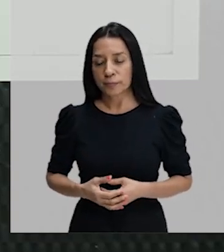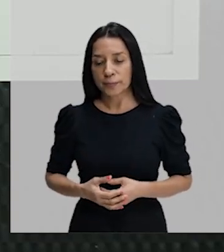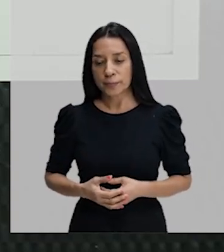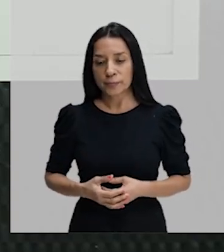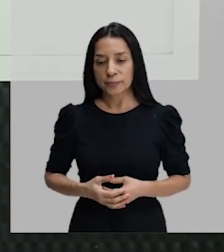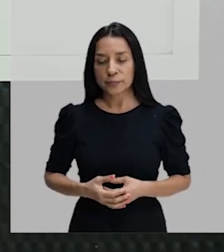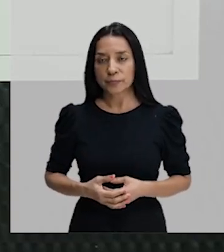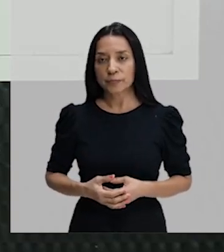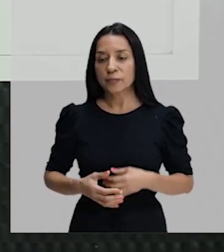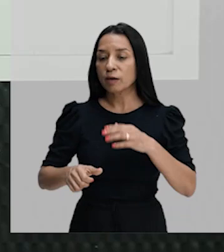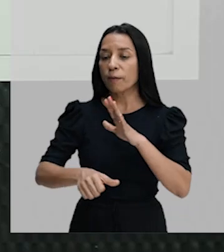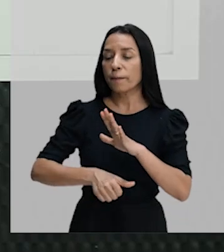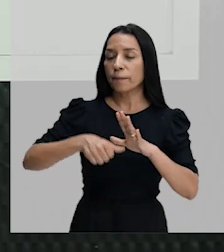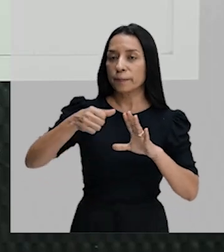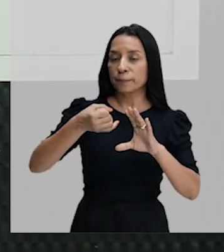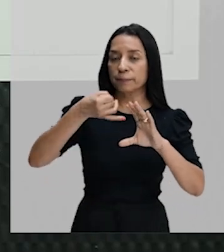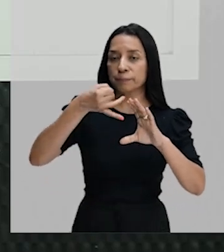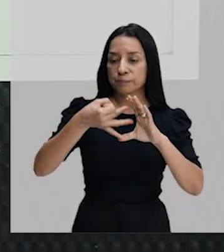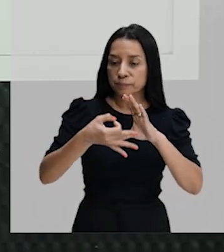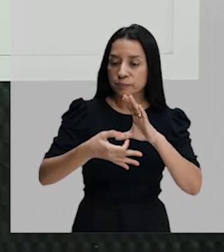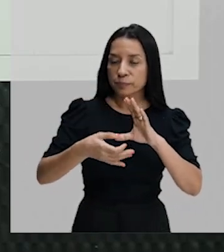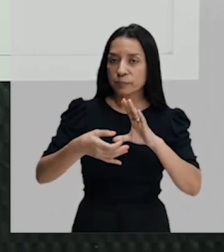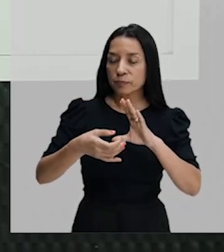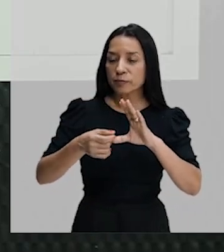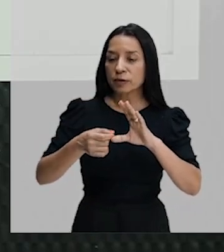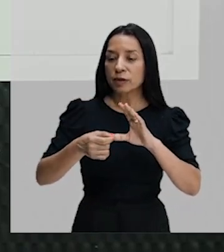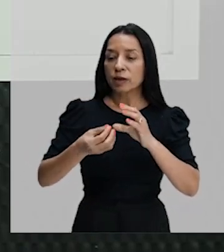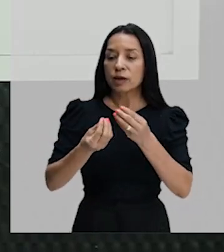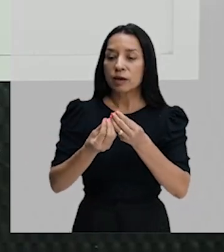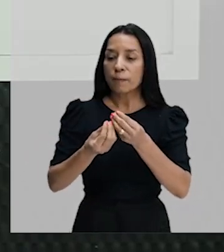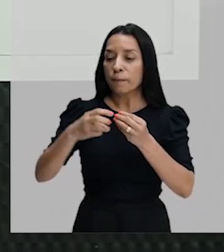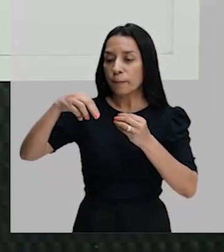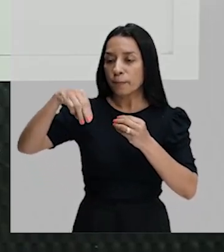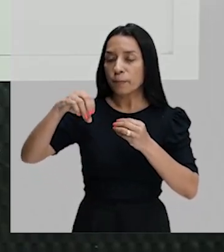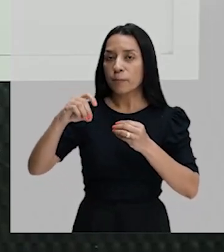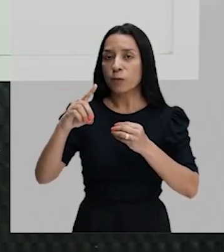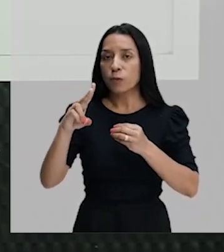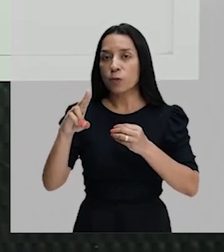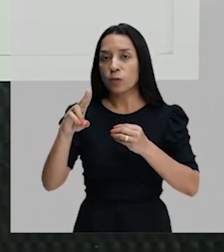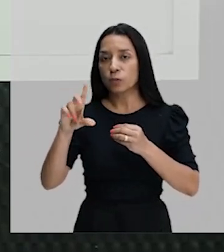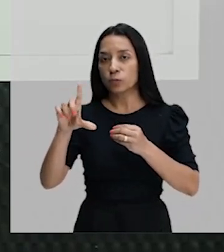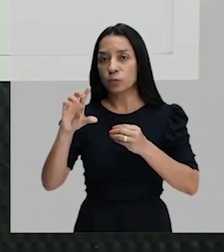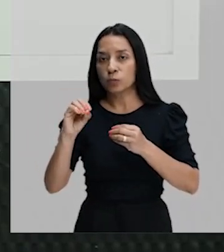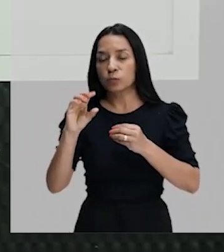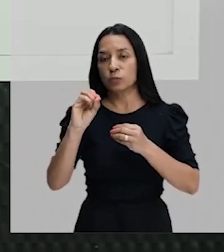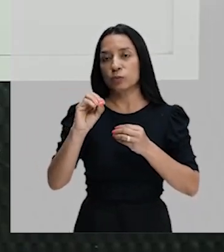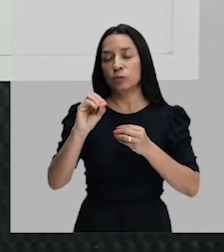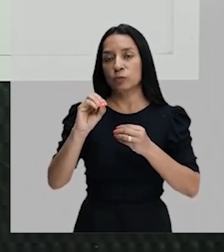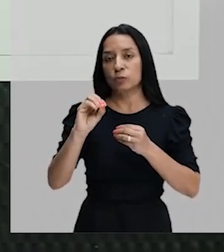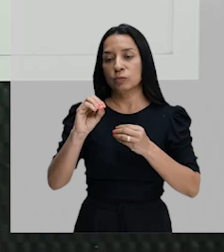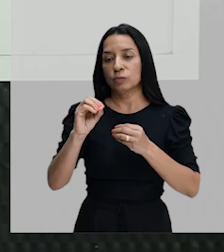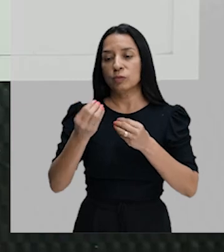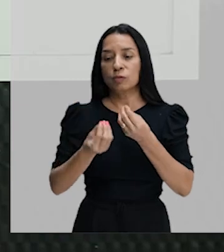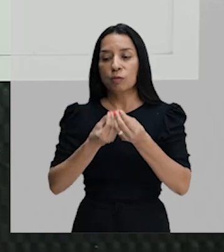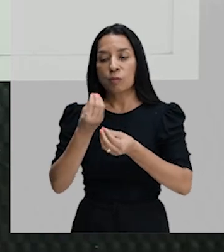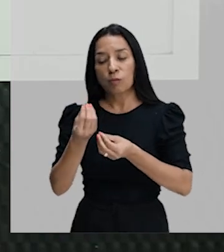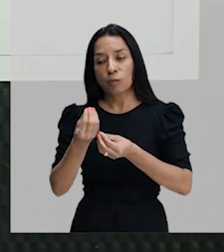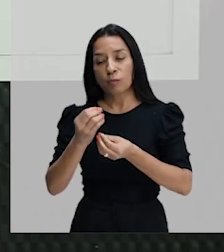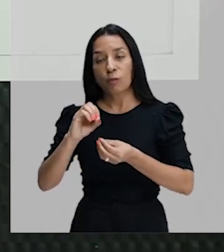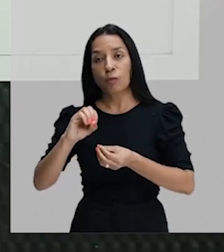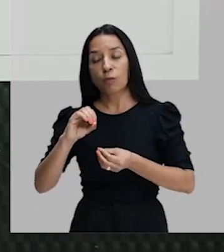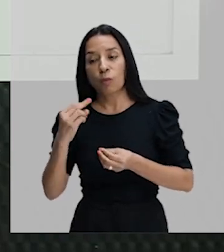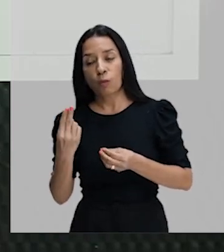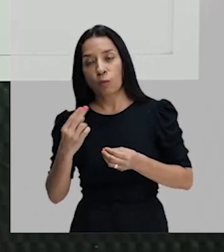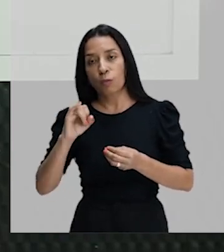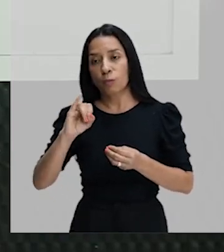Certo? A primeira característica vai ser o módulo, não é? Ou intensidade. Deixa eu botar para